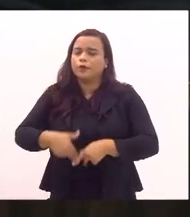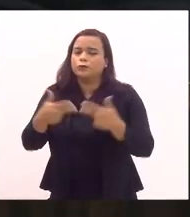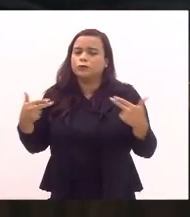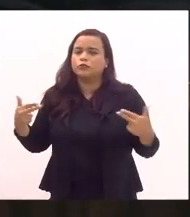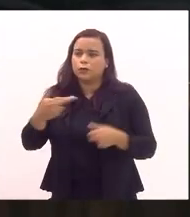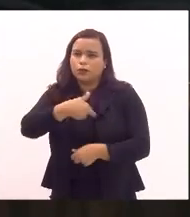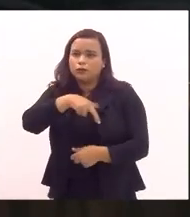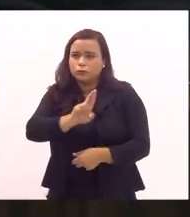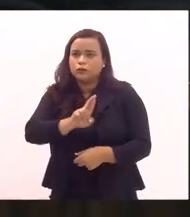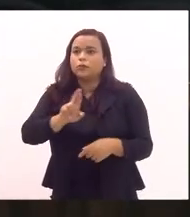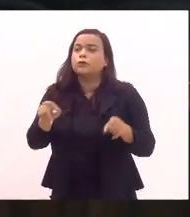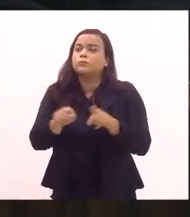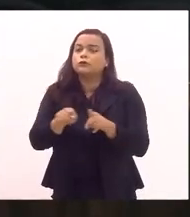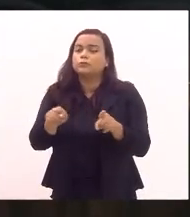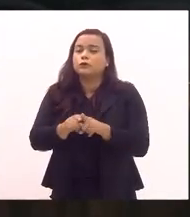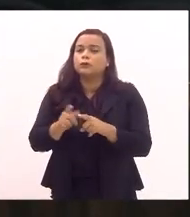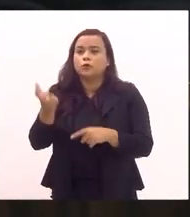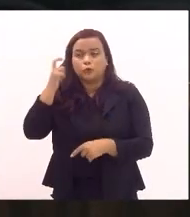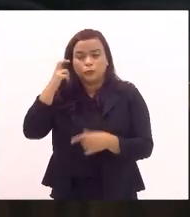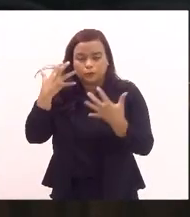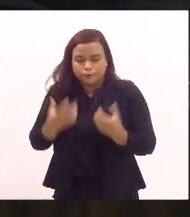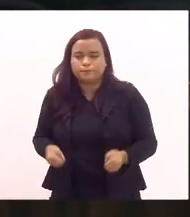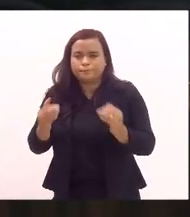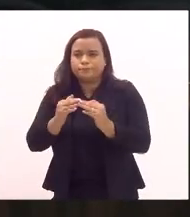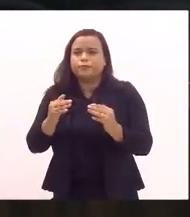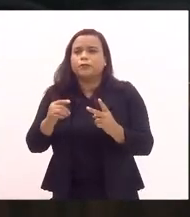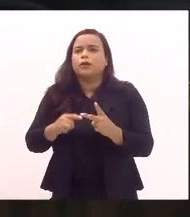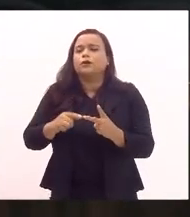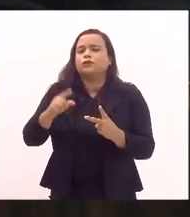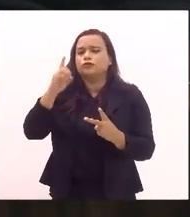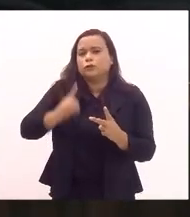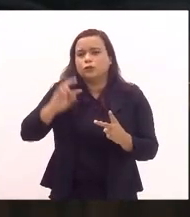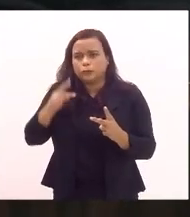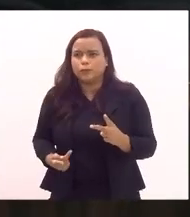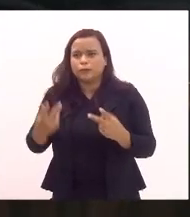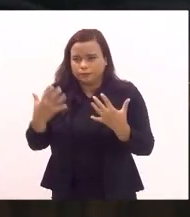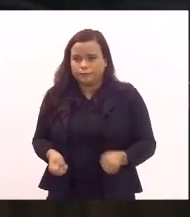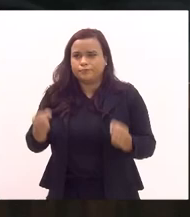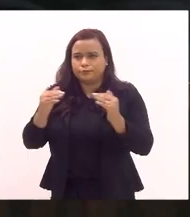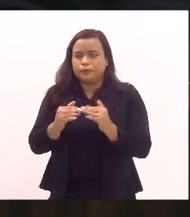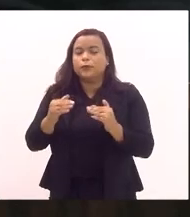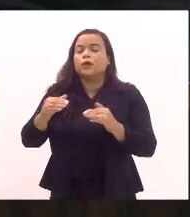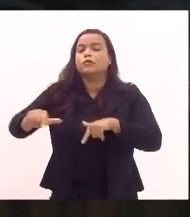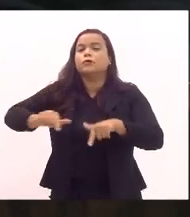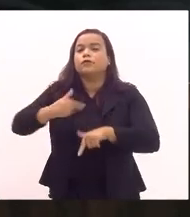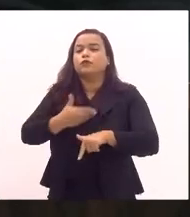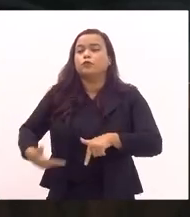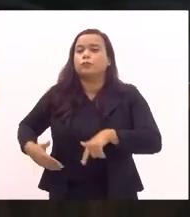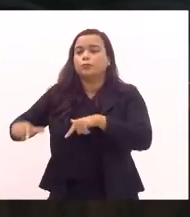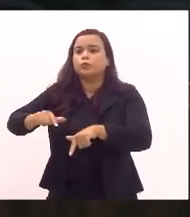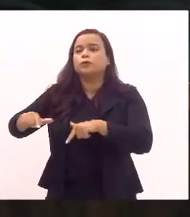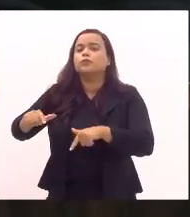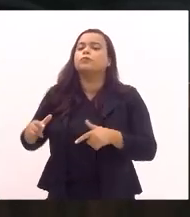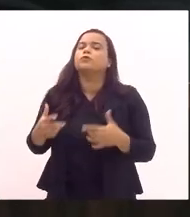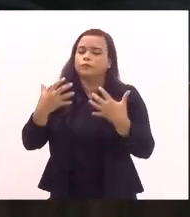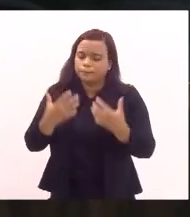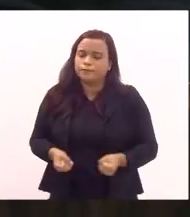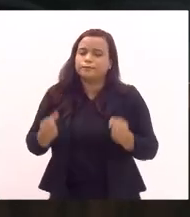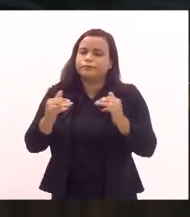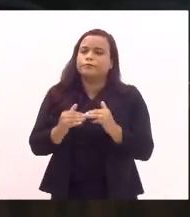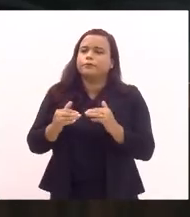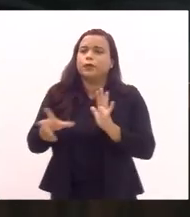de Cultura em defesa dos direitos humanos e cidadania favoráveis servidores públicos favorável com emendas da comissão de Constituição